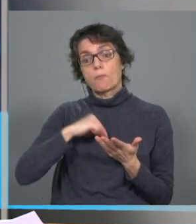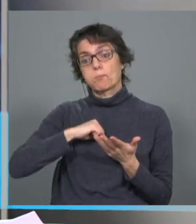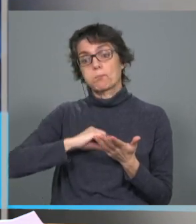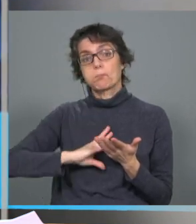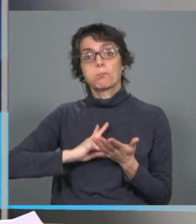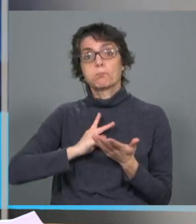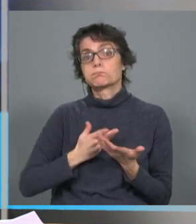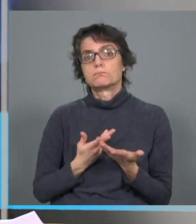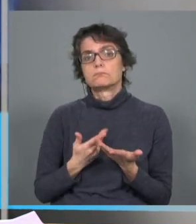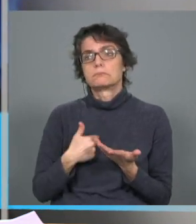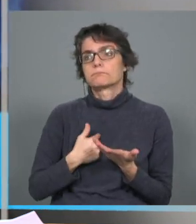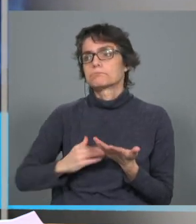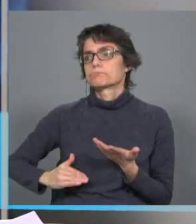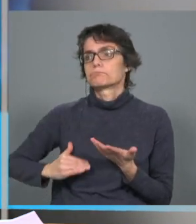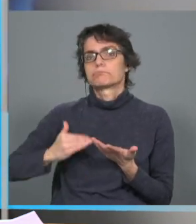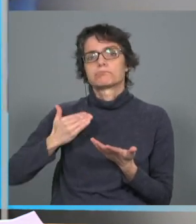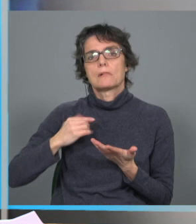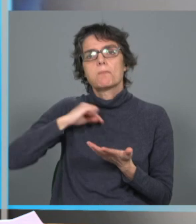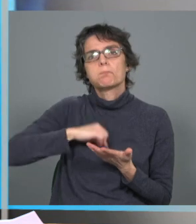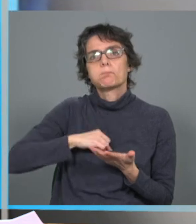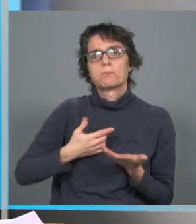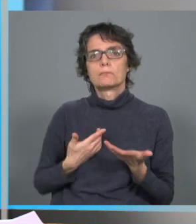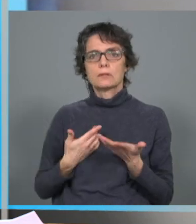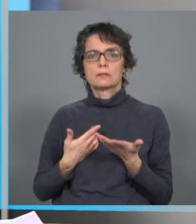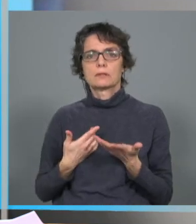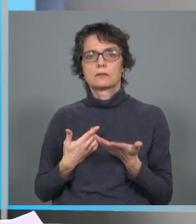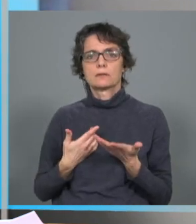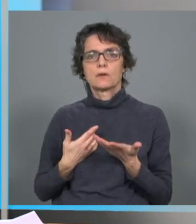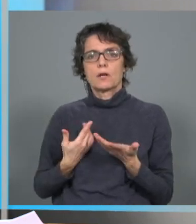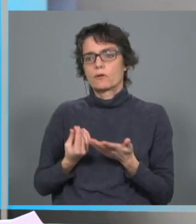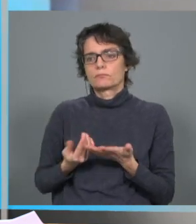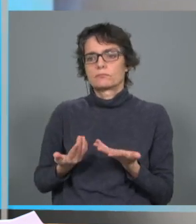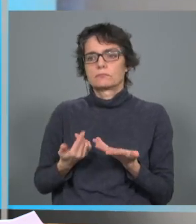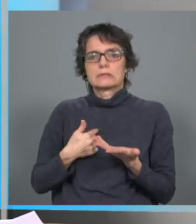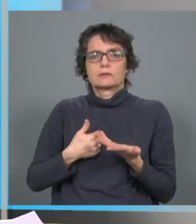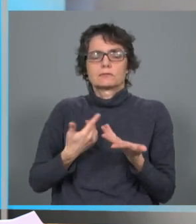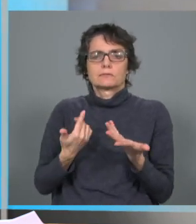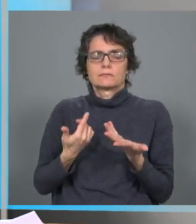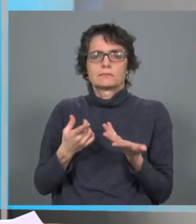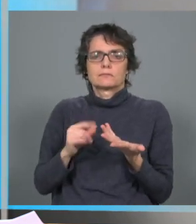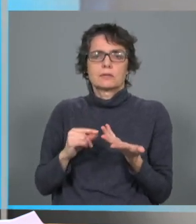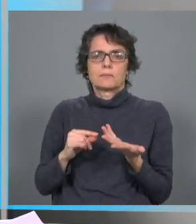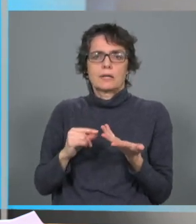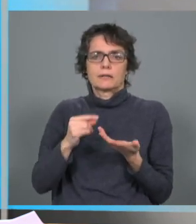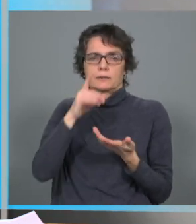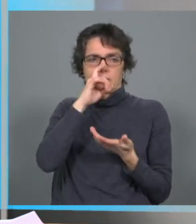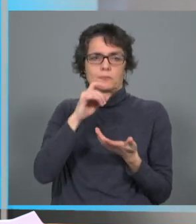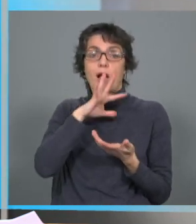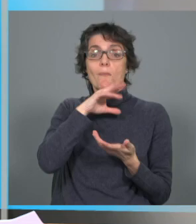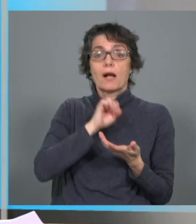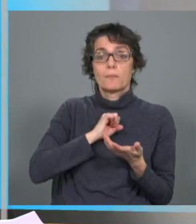vem com, eu diria, com o leite materno, porque de pequenina a minha mãe me